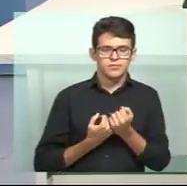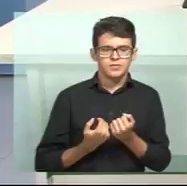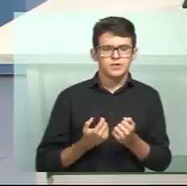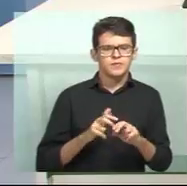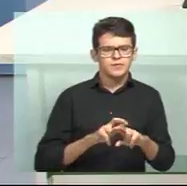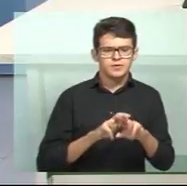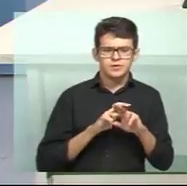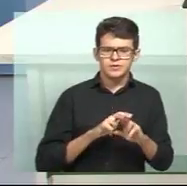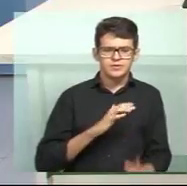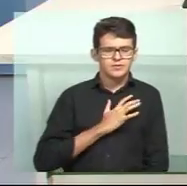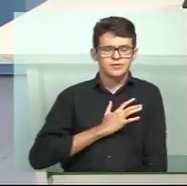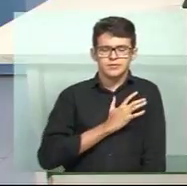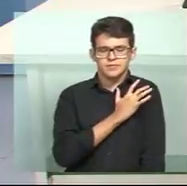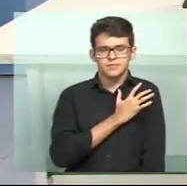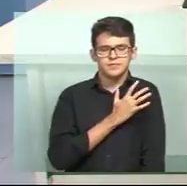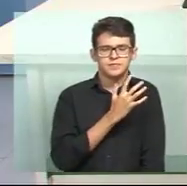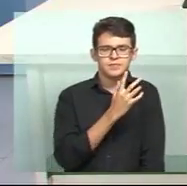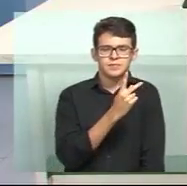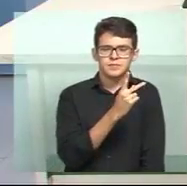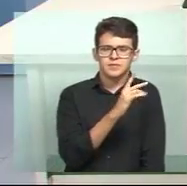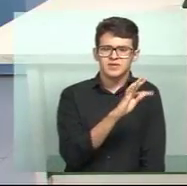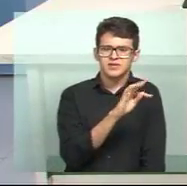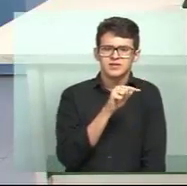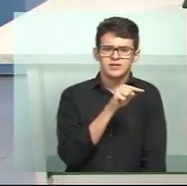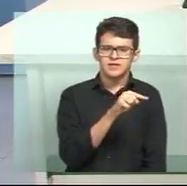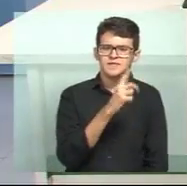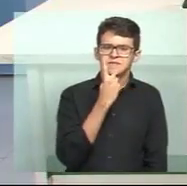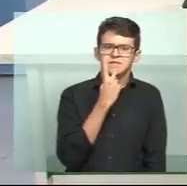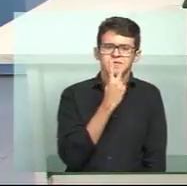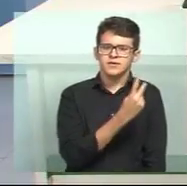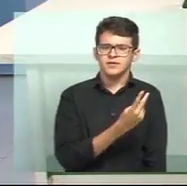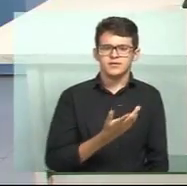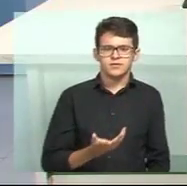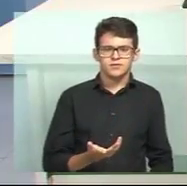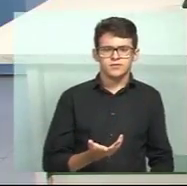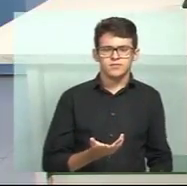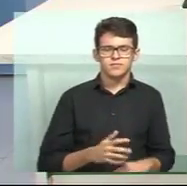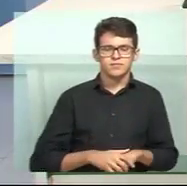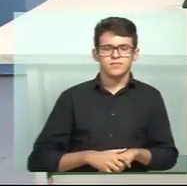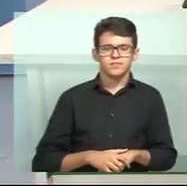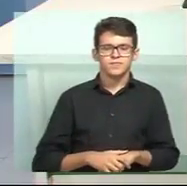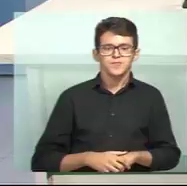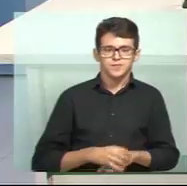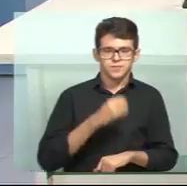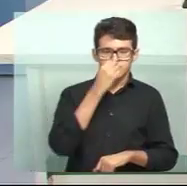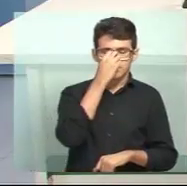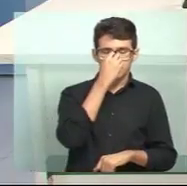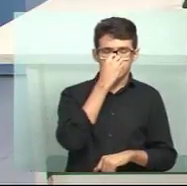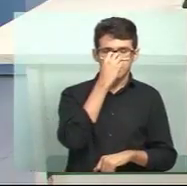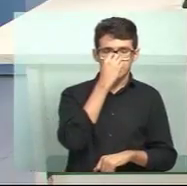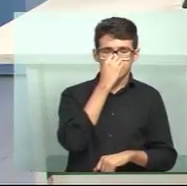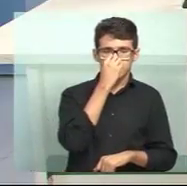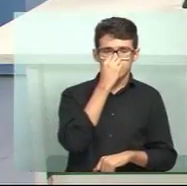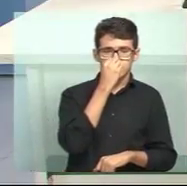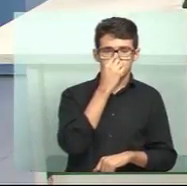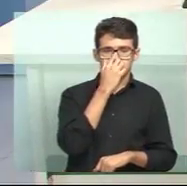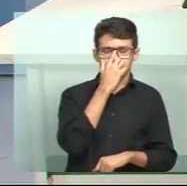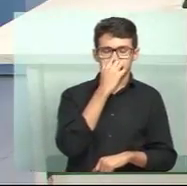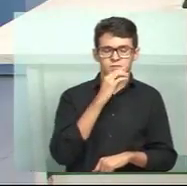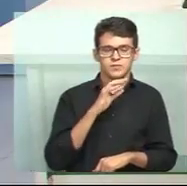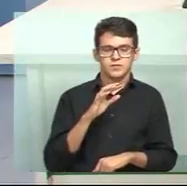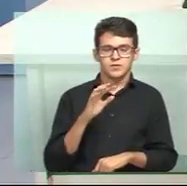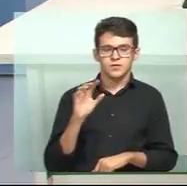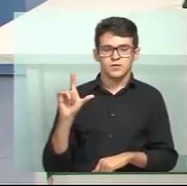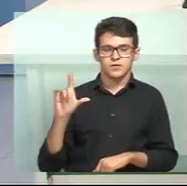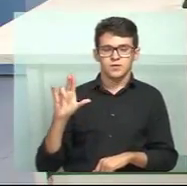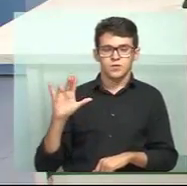Não, esquecendo que ele foi muito melhor para os milionários do que para os pobres em alguns aspectos. Não, a frase dele, nunca antes desse país